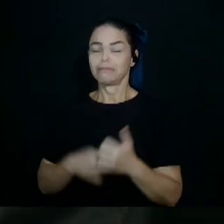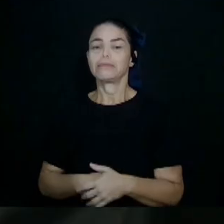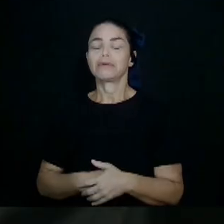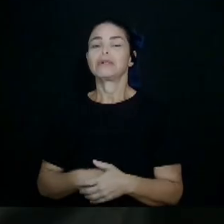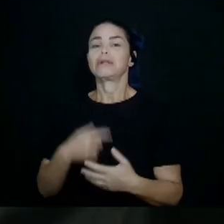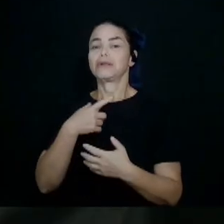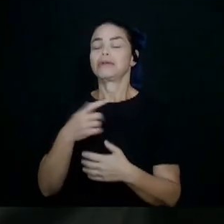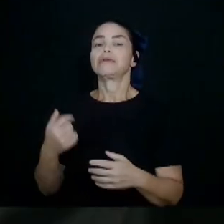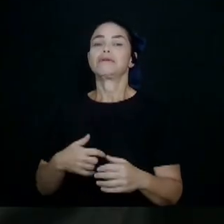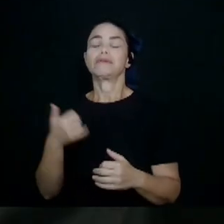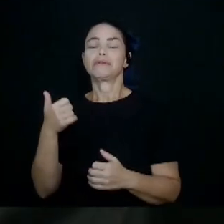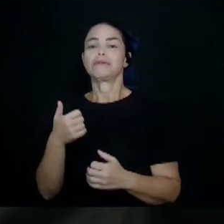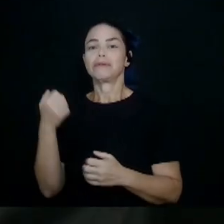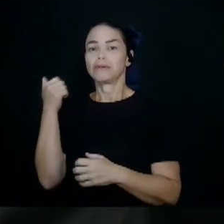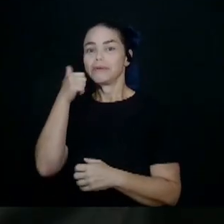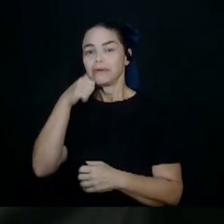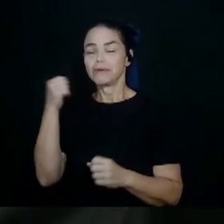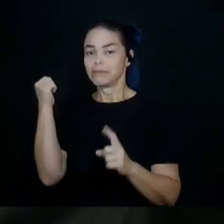à violência